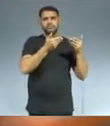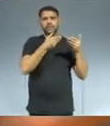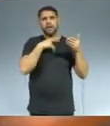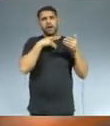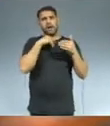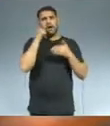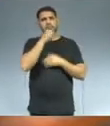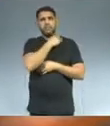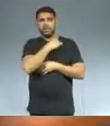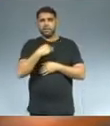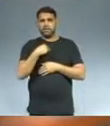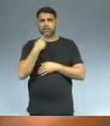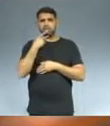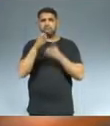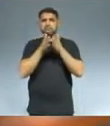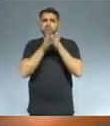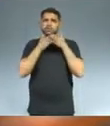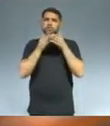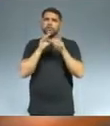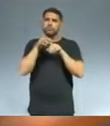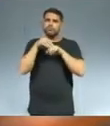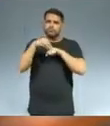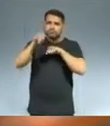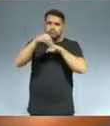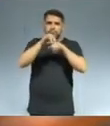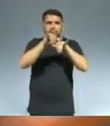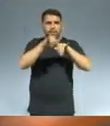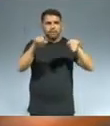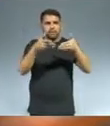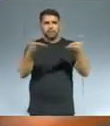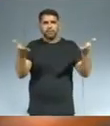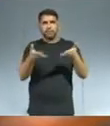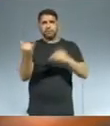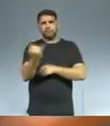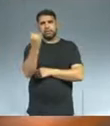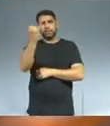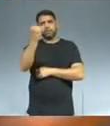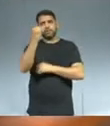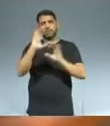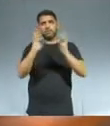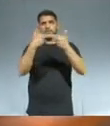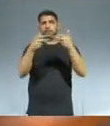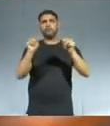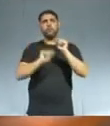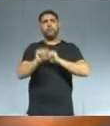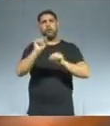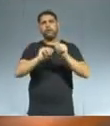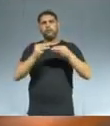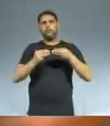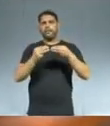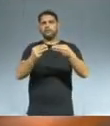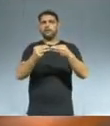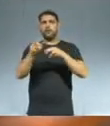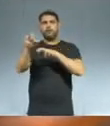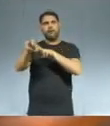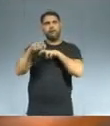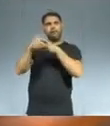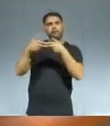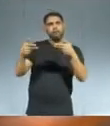ela pediu para que eu transmitisse aqui nesse importante evento o que que o Ministério da Agricultura